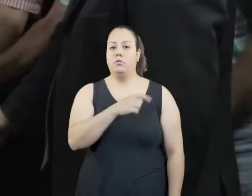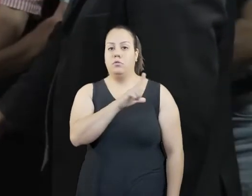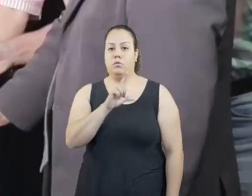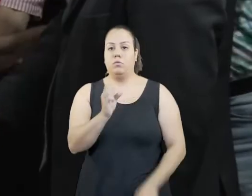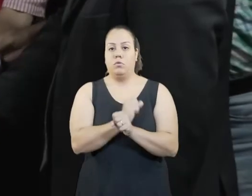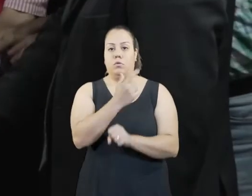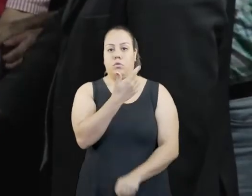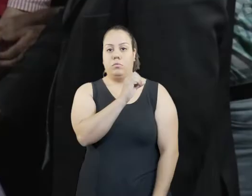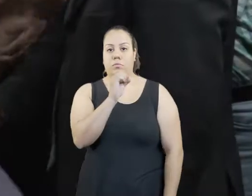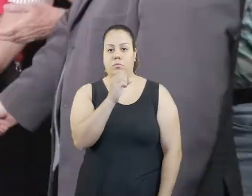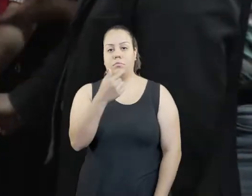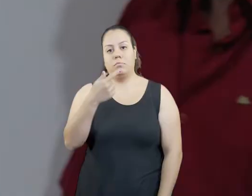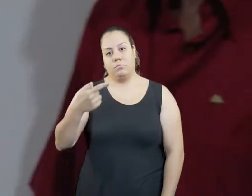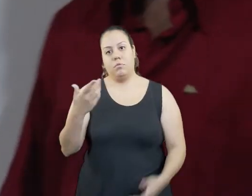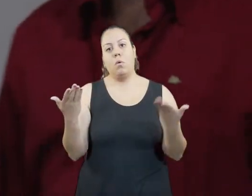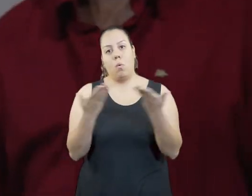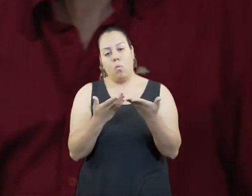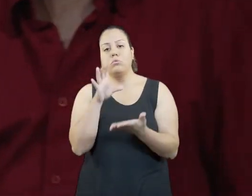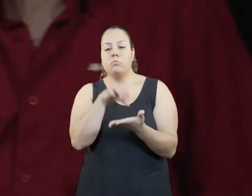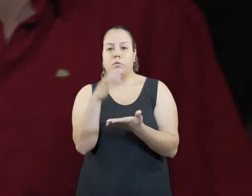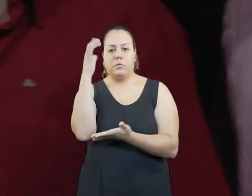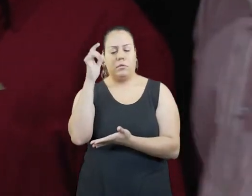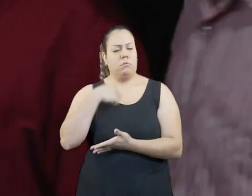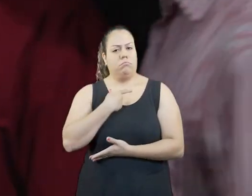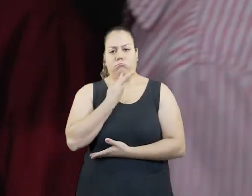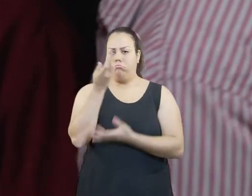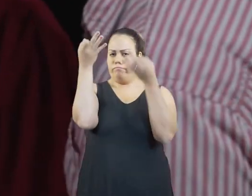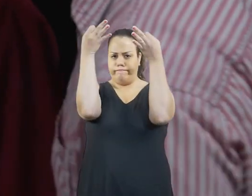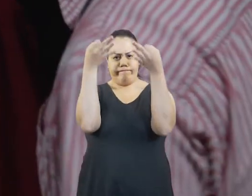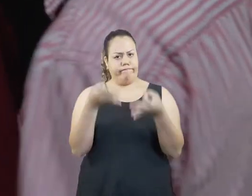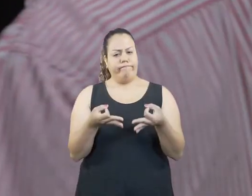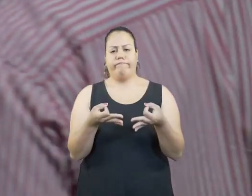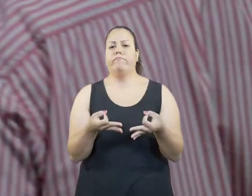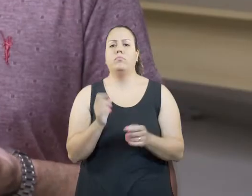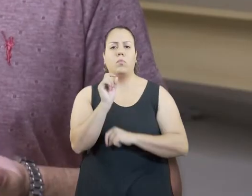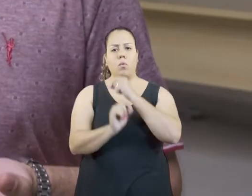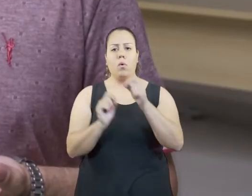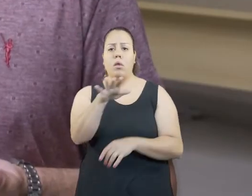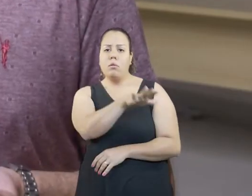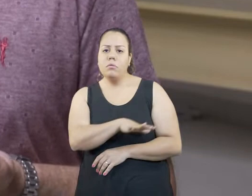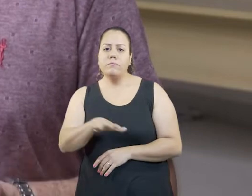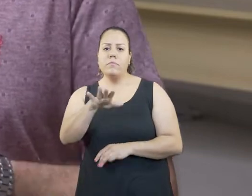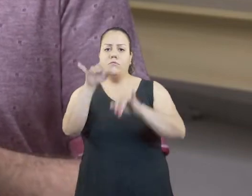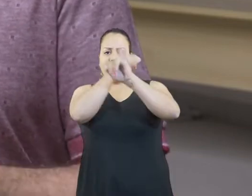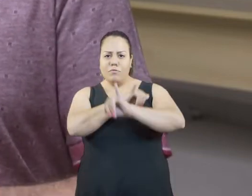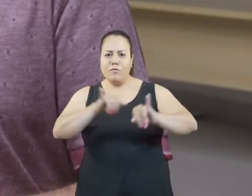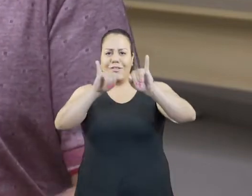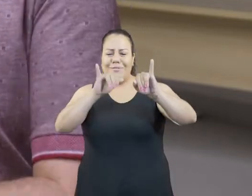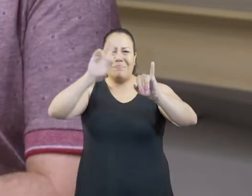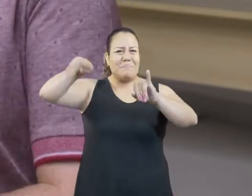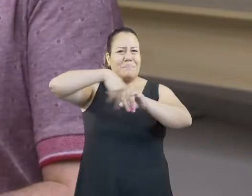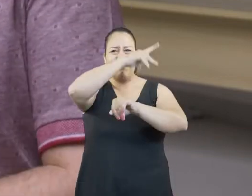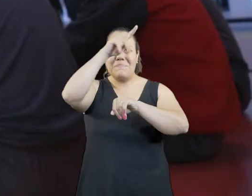de 2017. Hoje o Centro de Ciências é, eu falo isso sem medo de errar, o espaço de divulgação científica mais